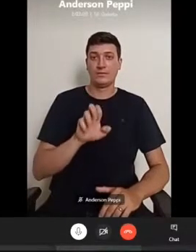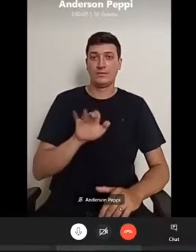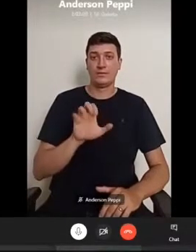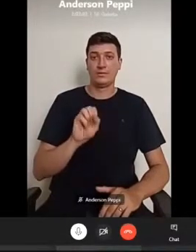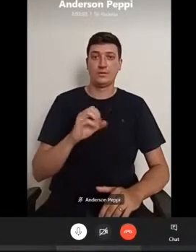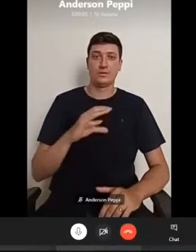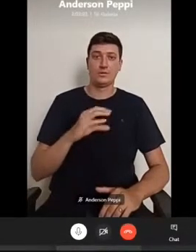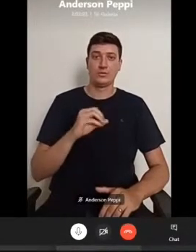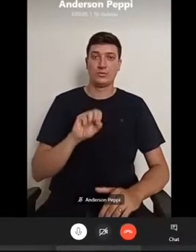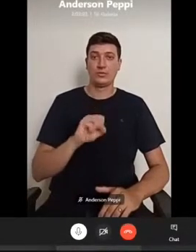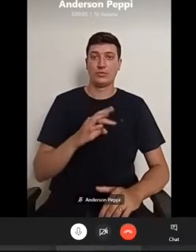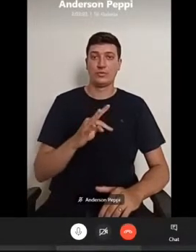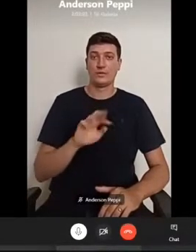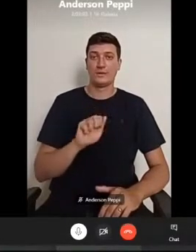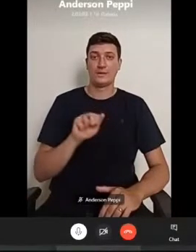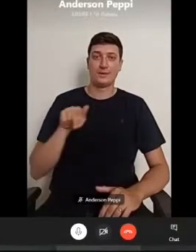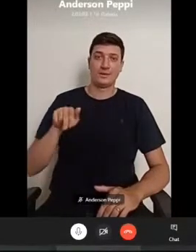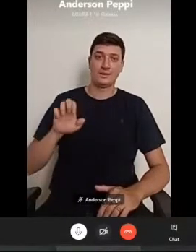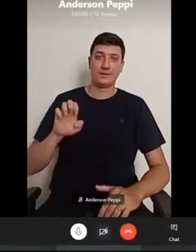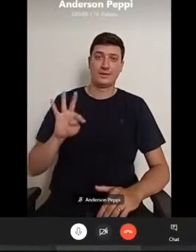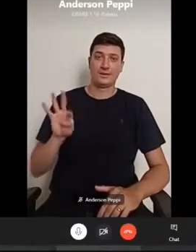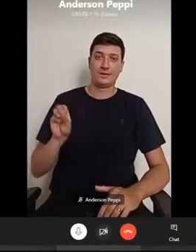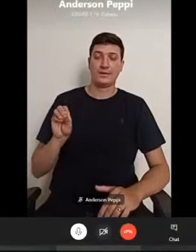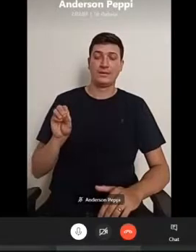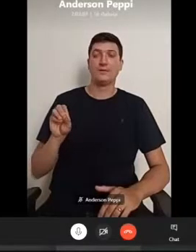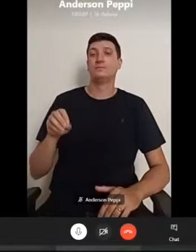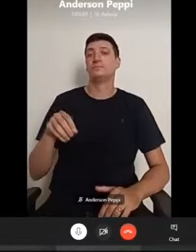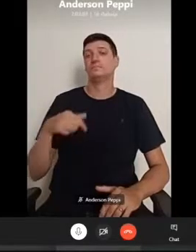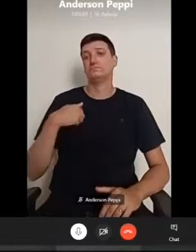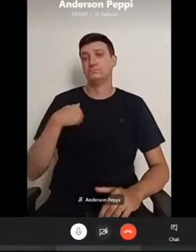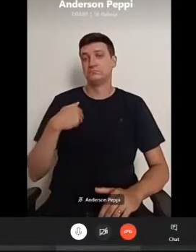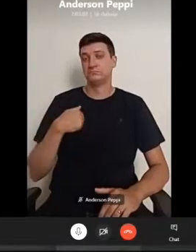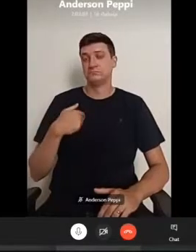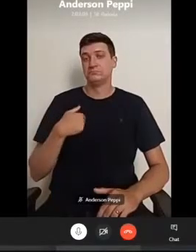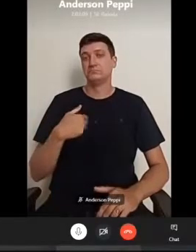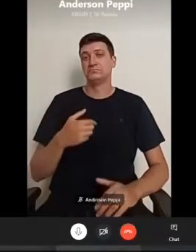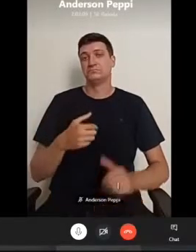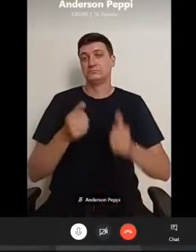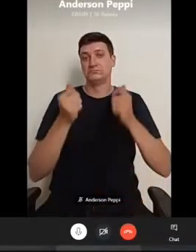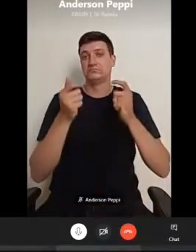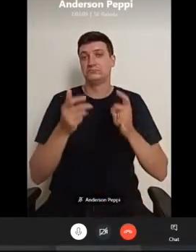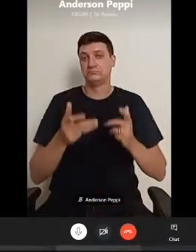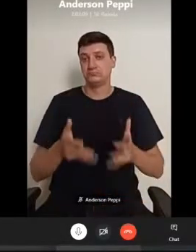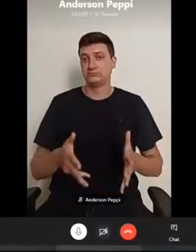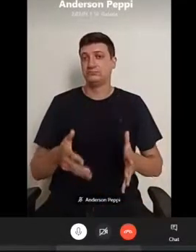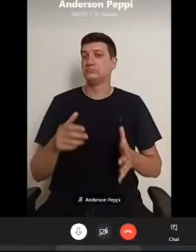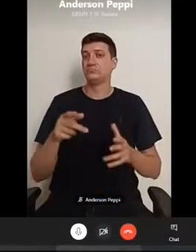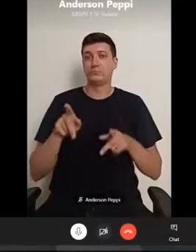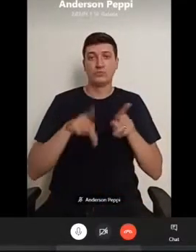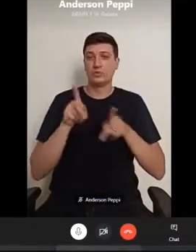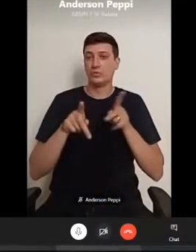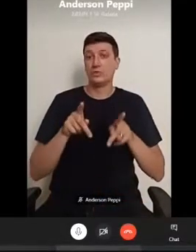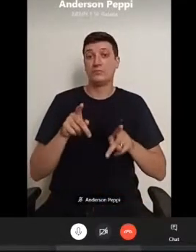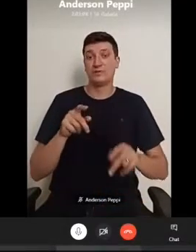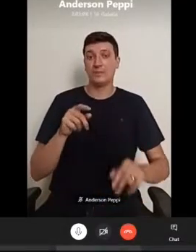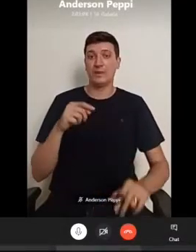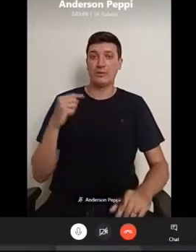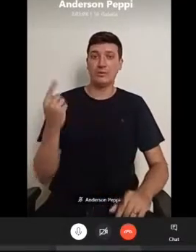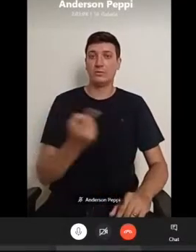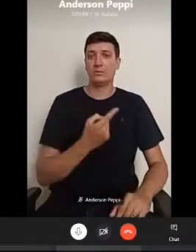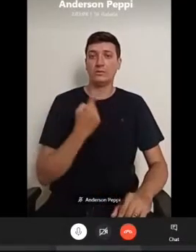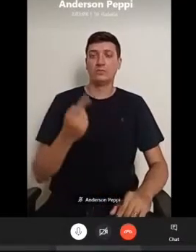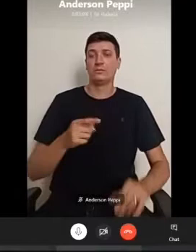Sendo assim, eu gostaria de divulgar, né, para que a população possa realmente saber o voto aberto,